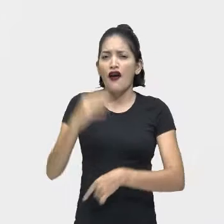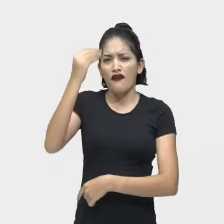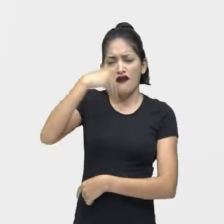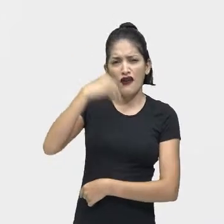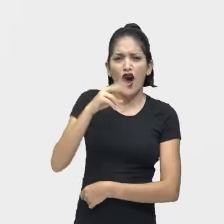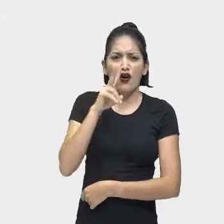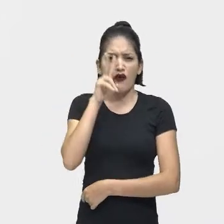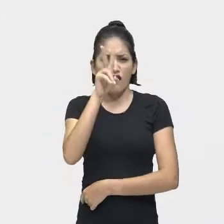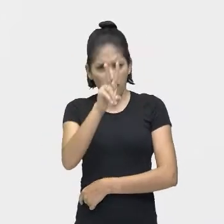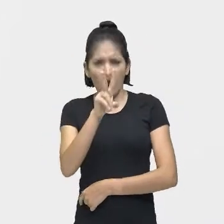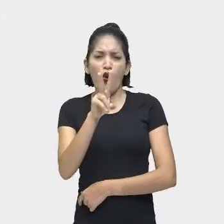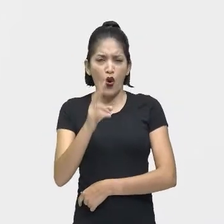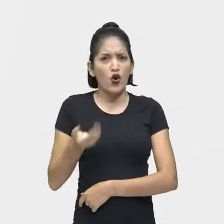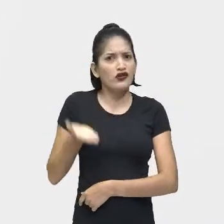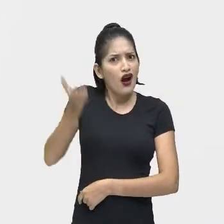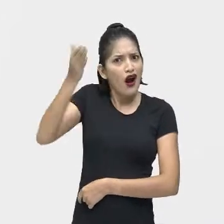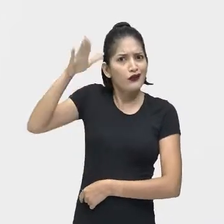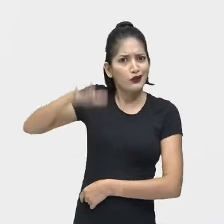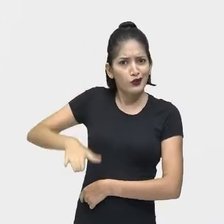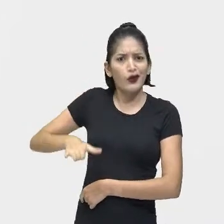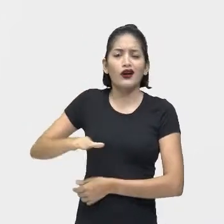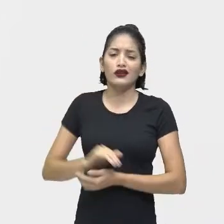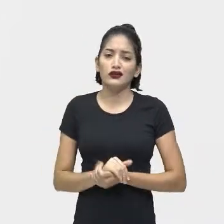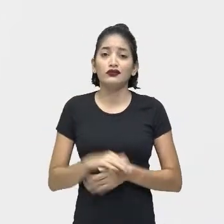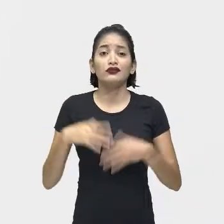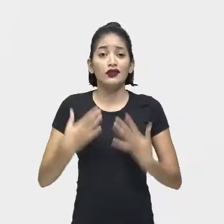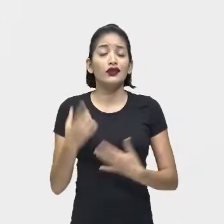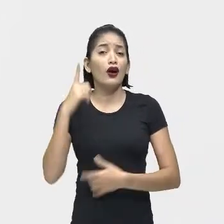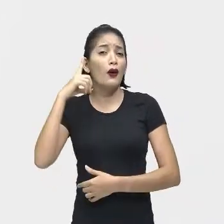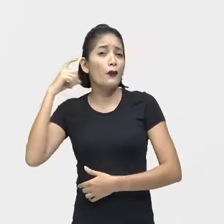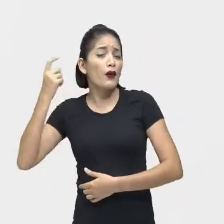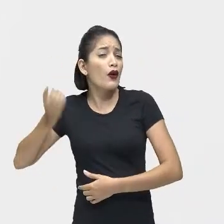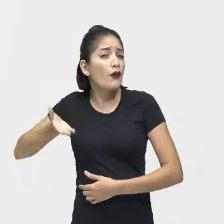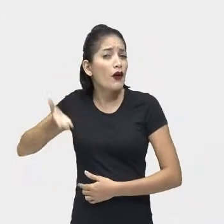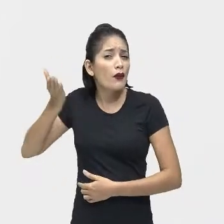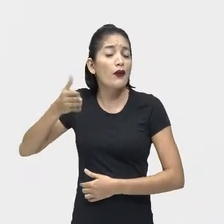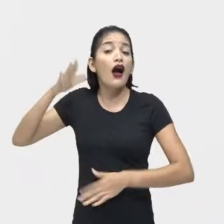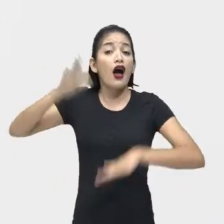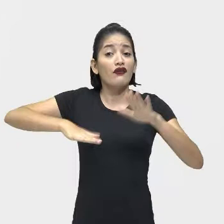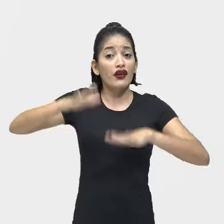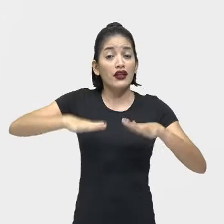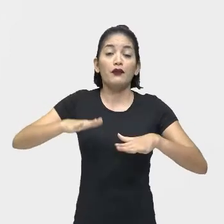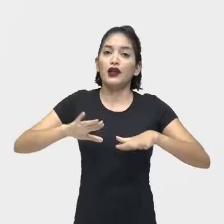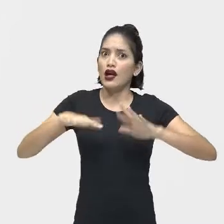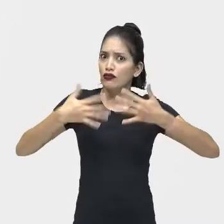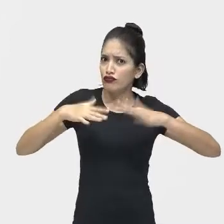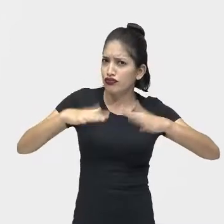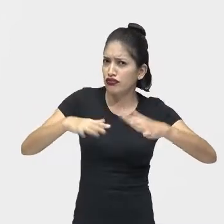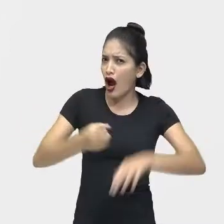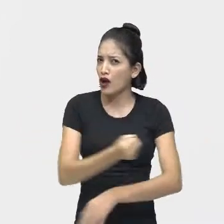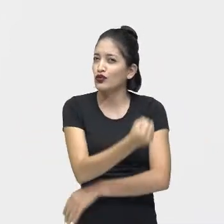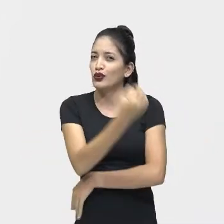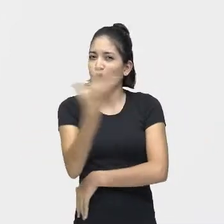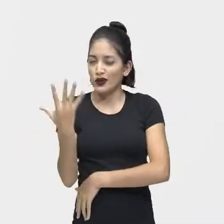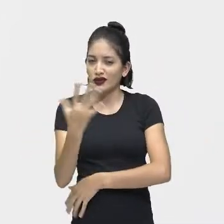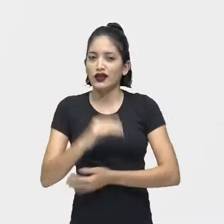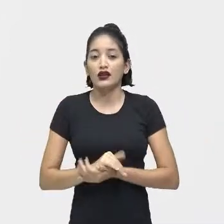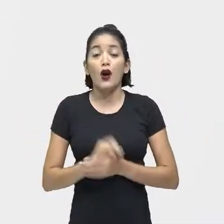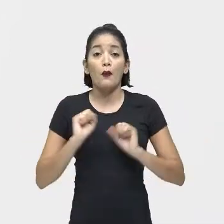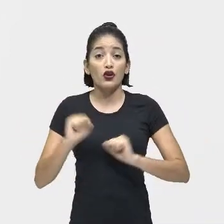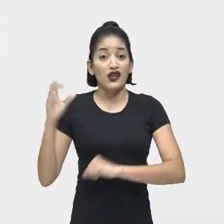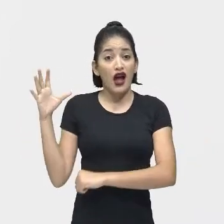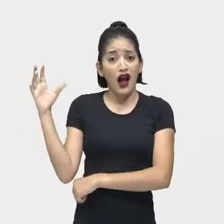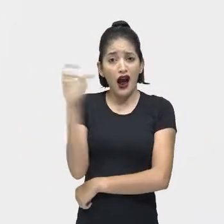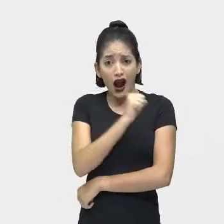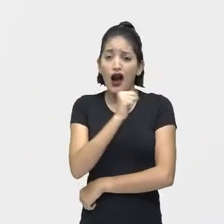grosso, baixo, né? A altura de um som musical depende do número de vibrações. As vibrações rápidas